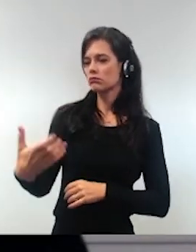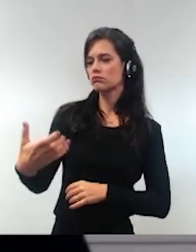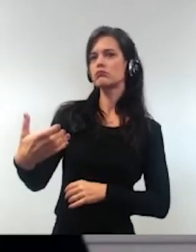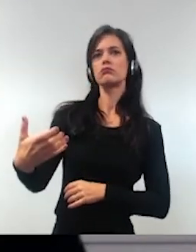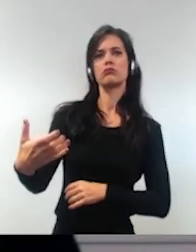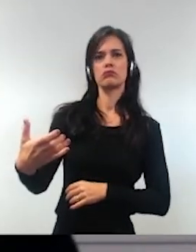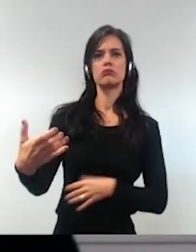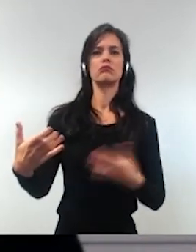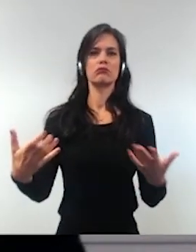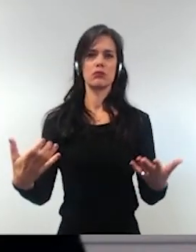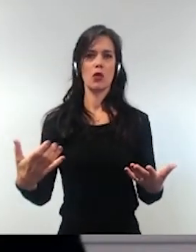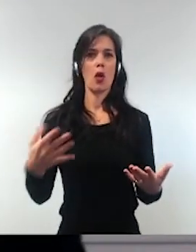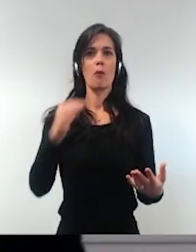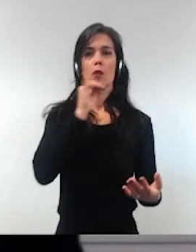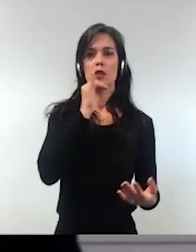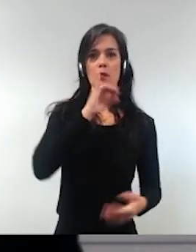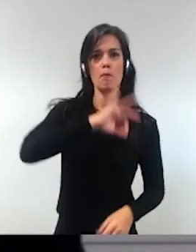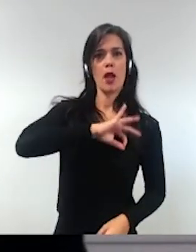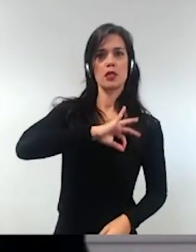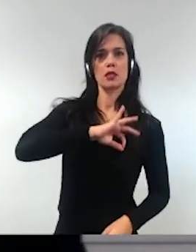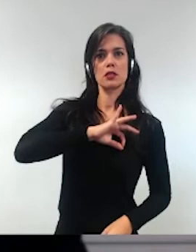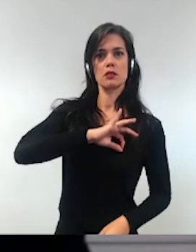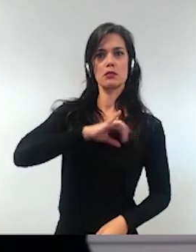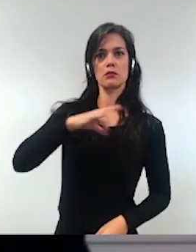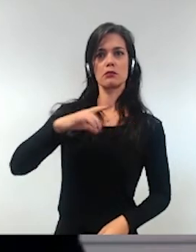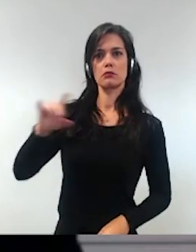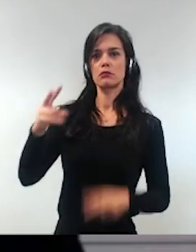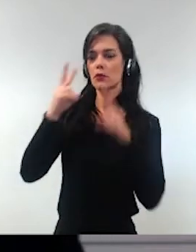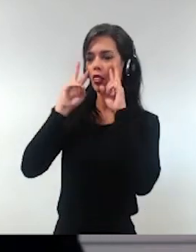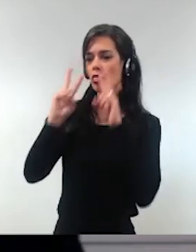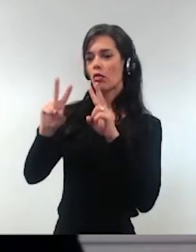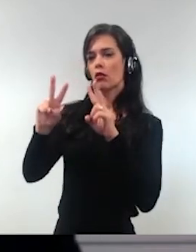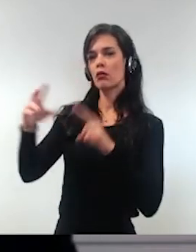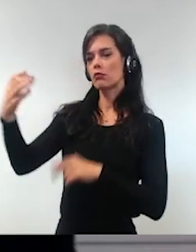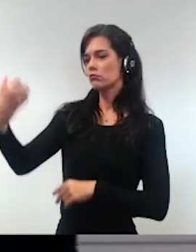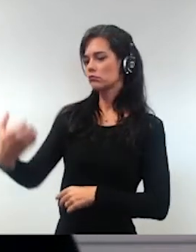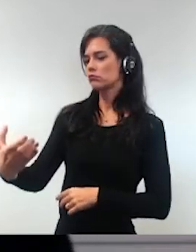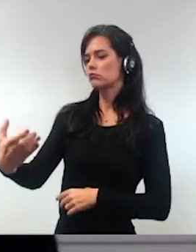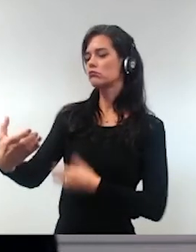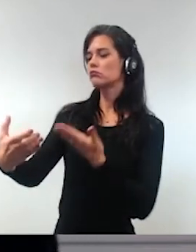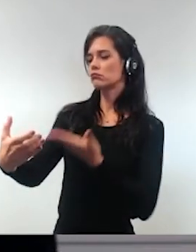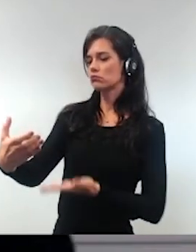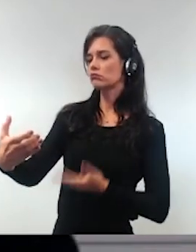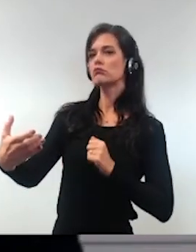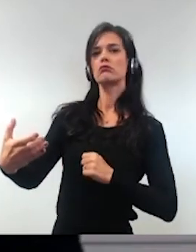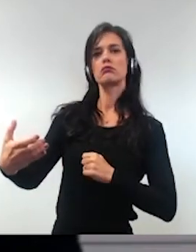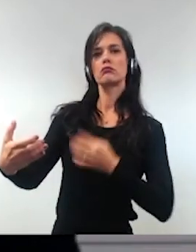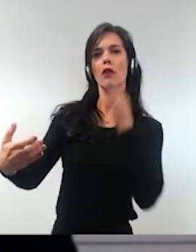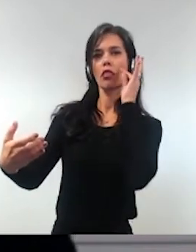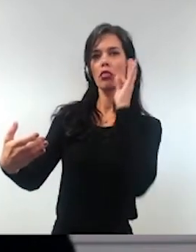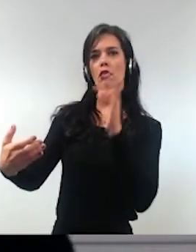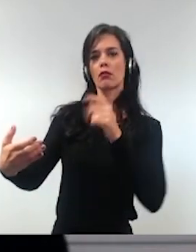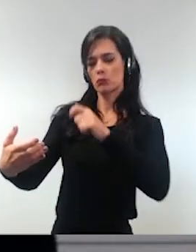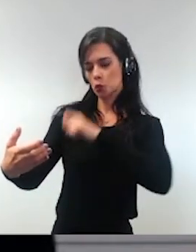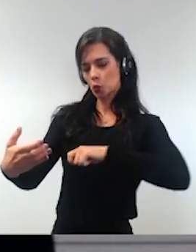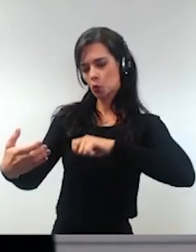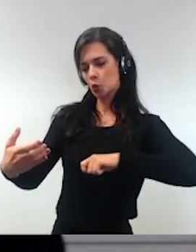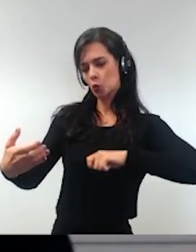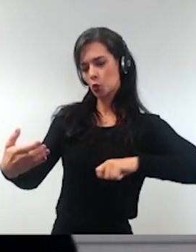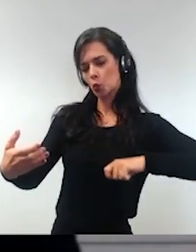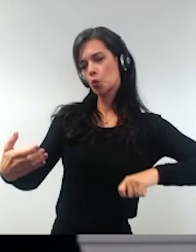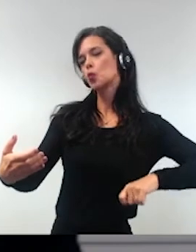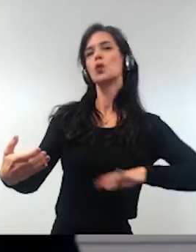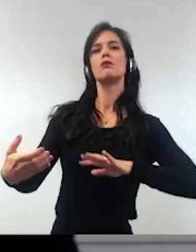exemplo, ele é juiz do crime, que ele toma o depoimento policial de serviço, com o celular na sua frente, presta o depoimento, aquilo